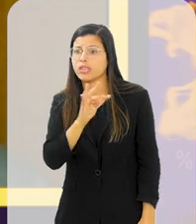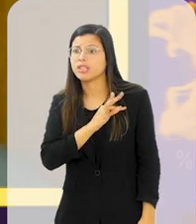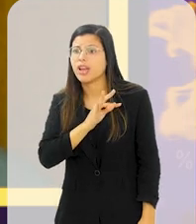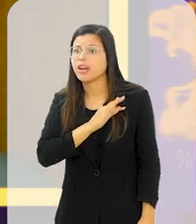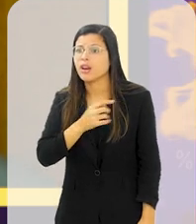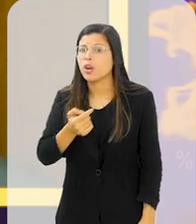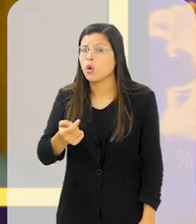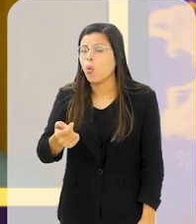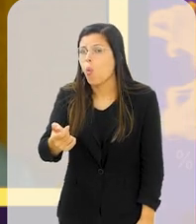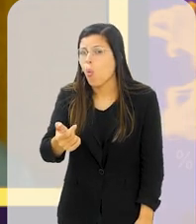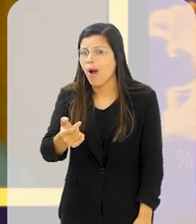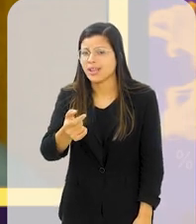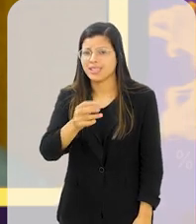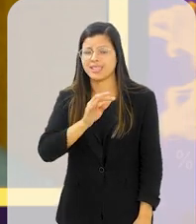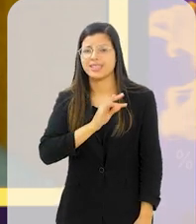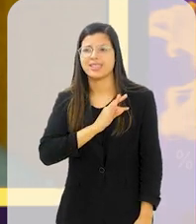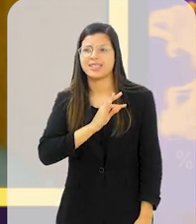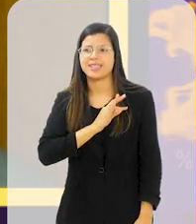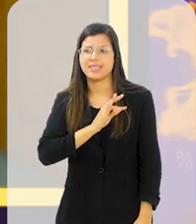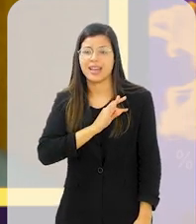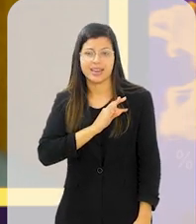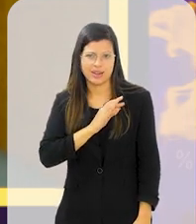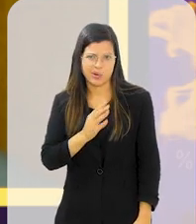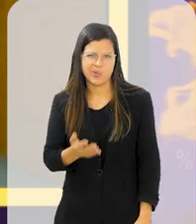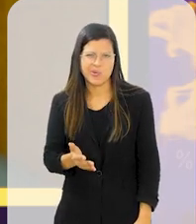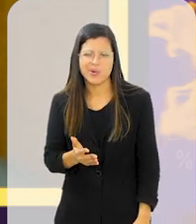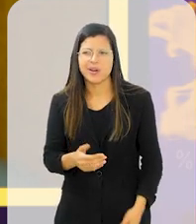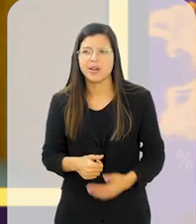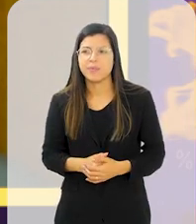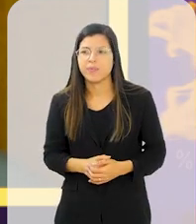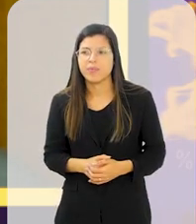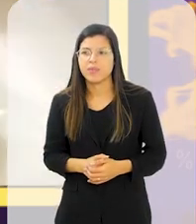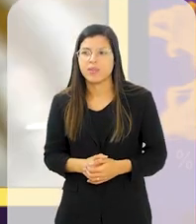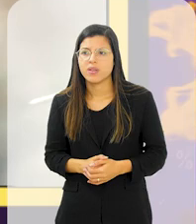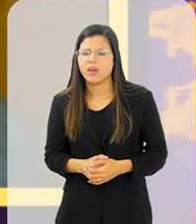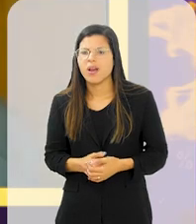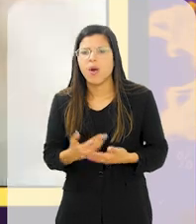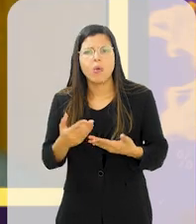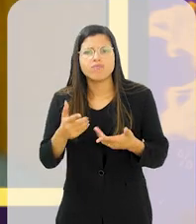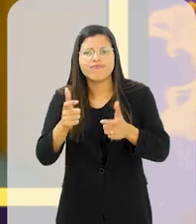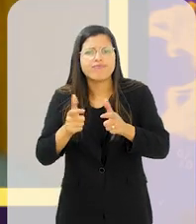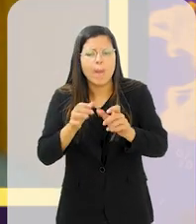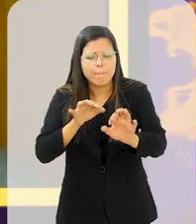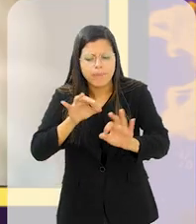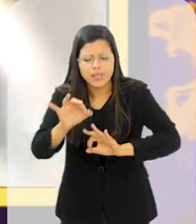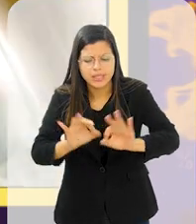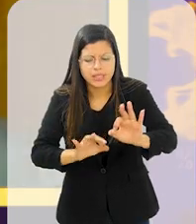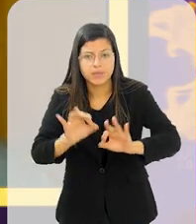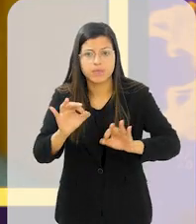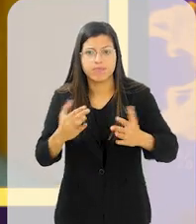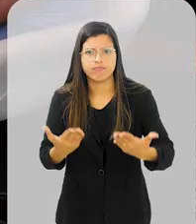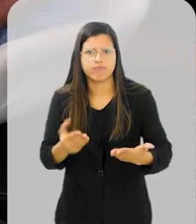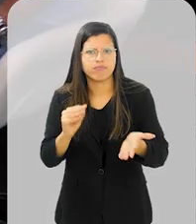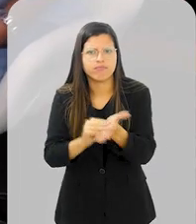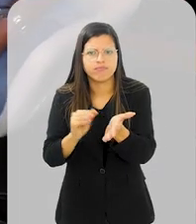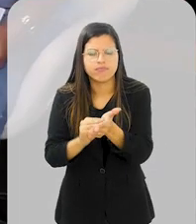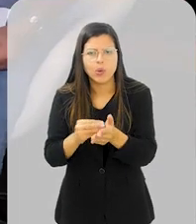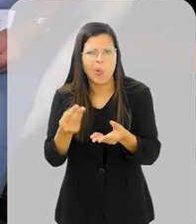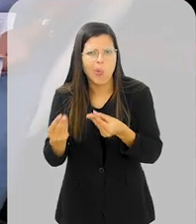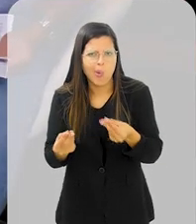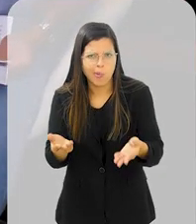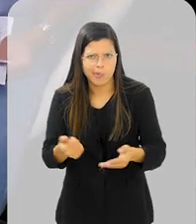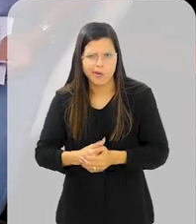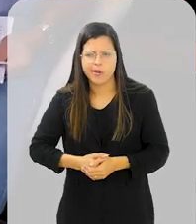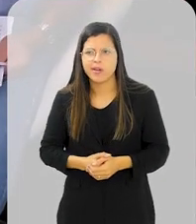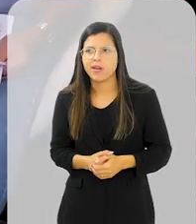e um quase técnico, né? Um flerte, segundo o Edinaldo, que nos confirmou. Cadê o planejamento? Cadê a organização?